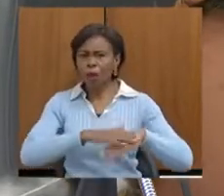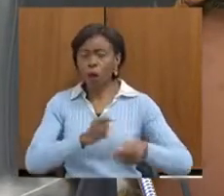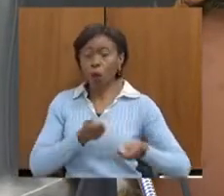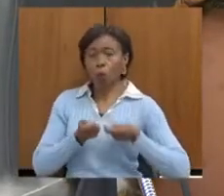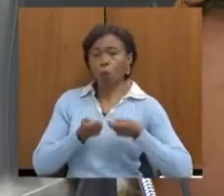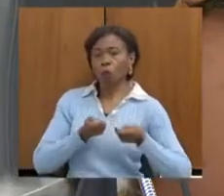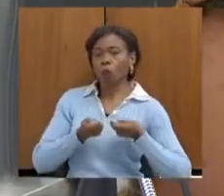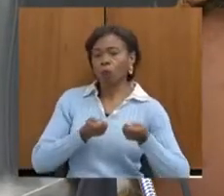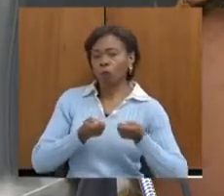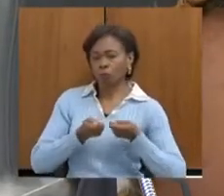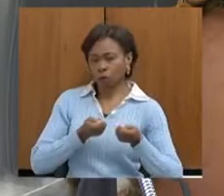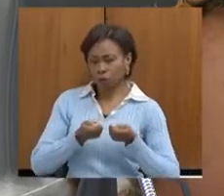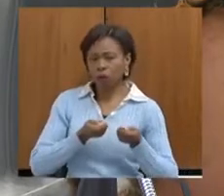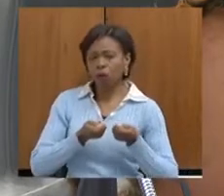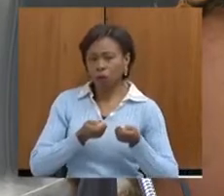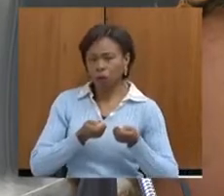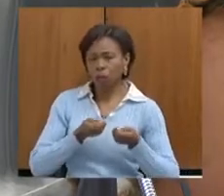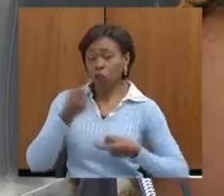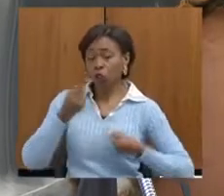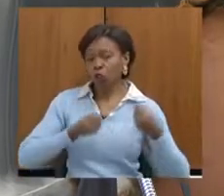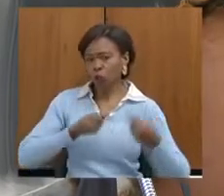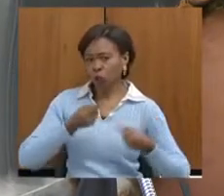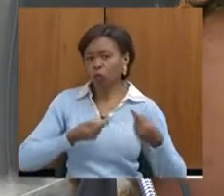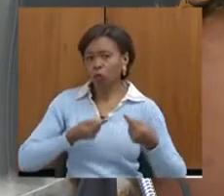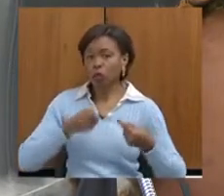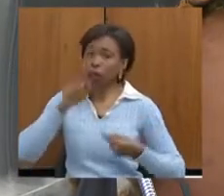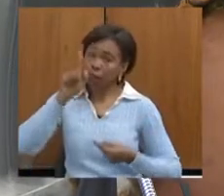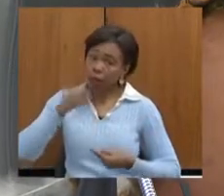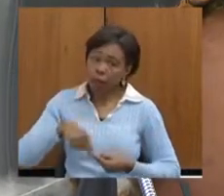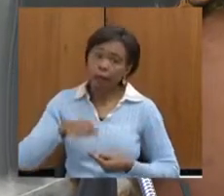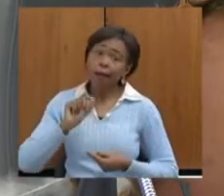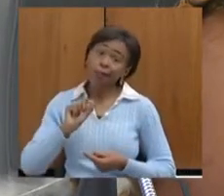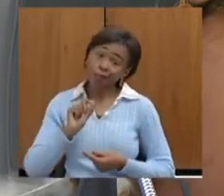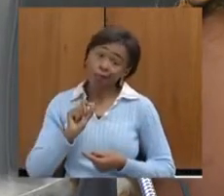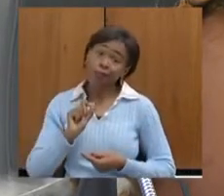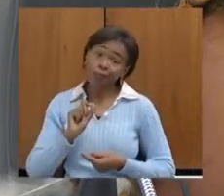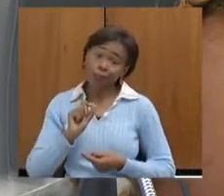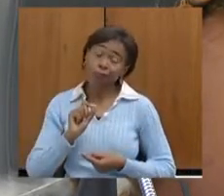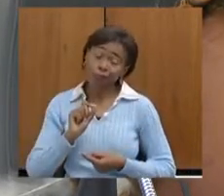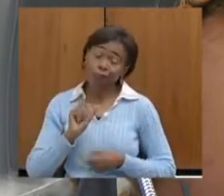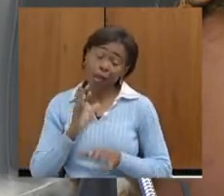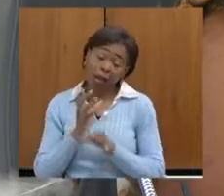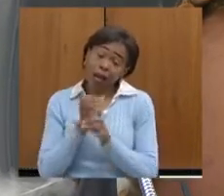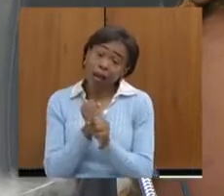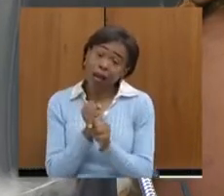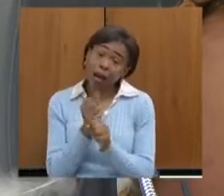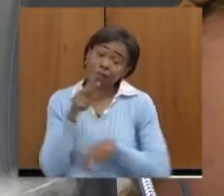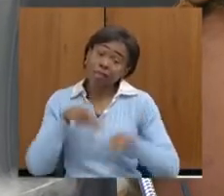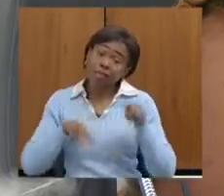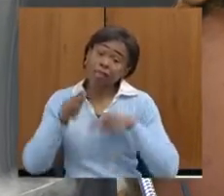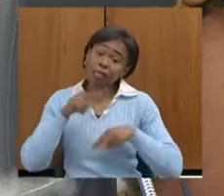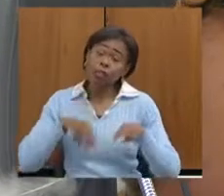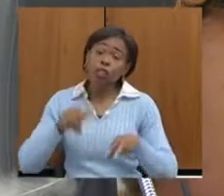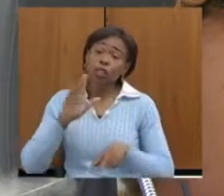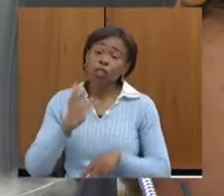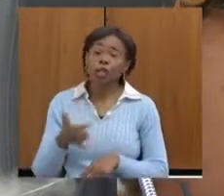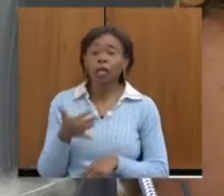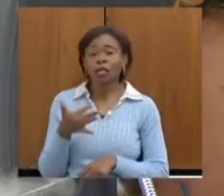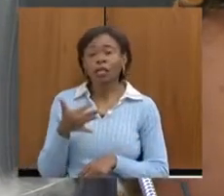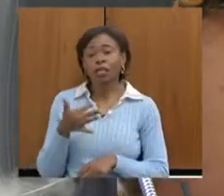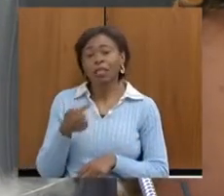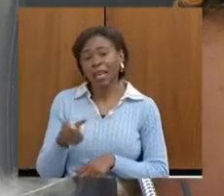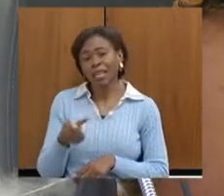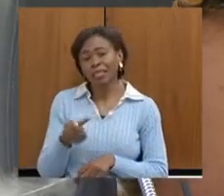esse é o outro outro ponto aqui do Balanço desses sete anos como que isso vem citando né em